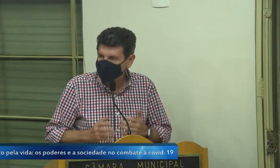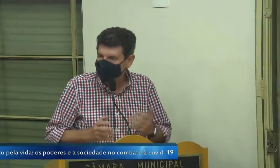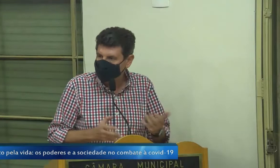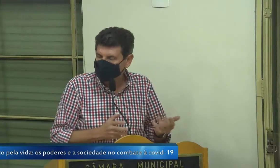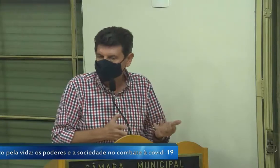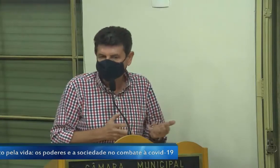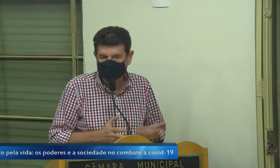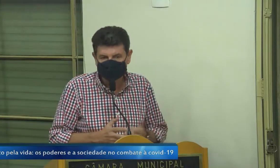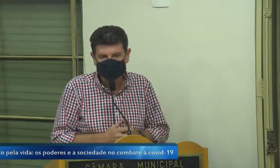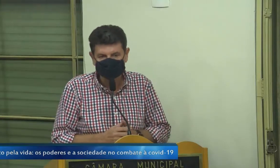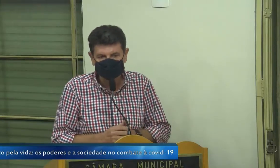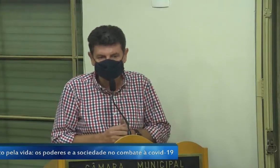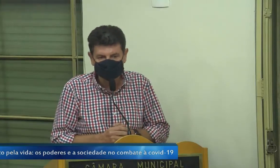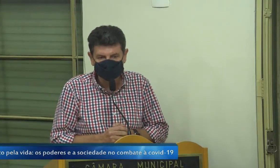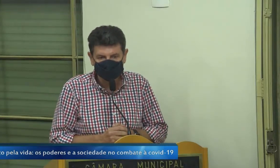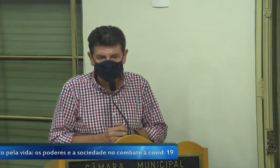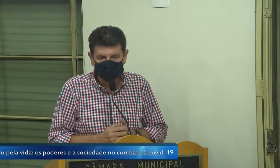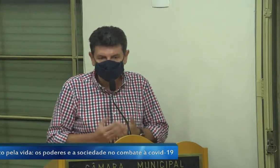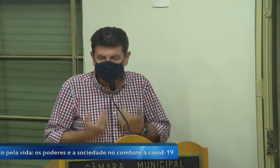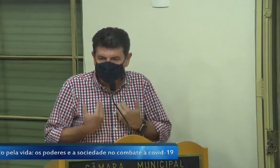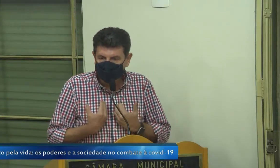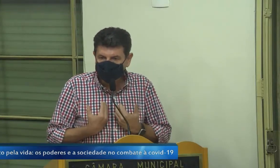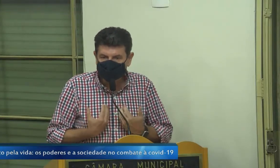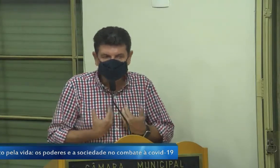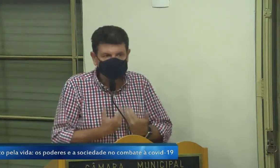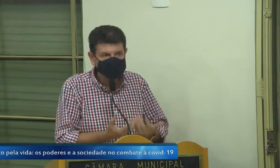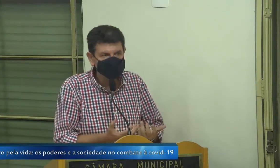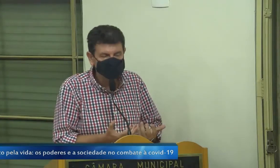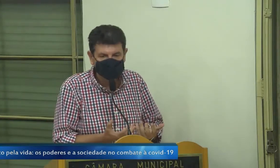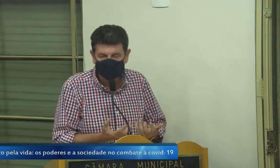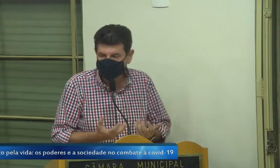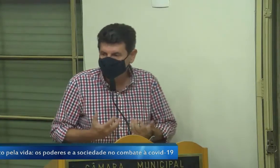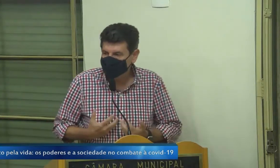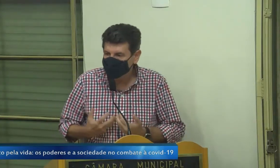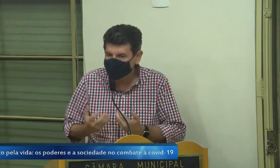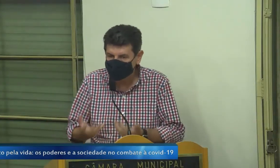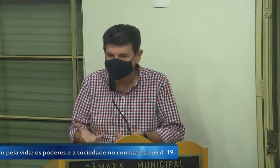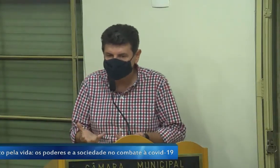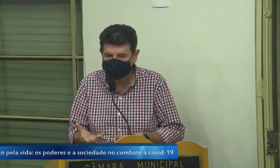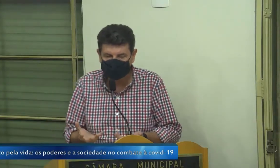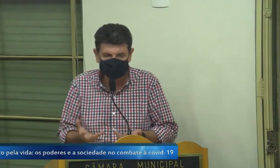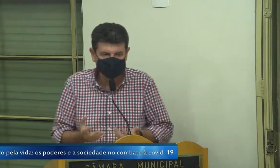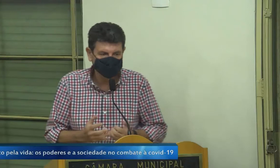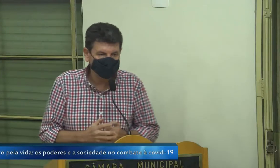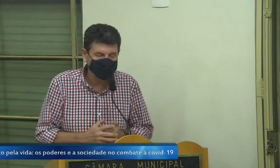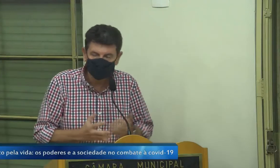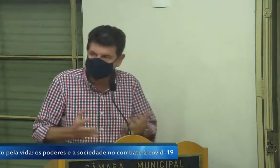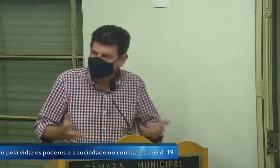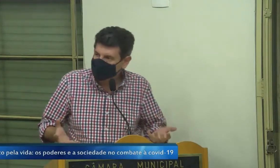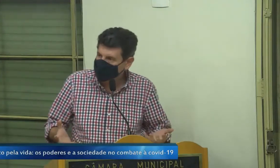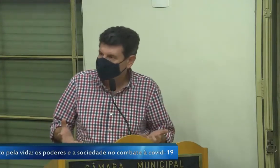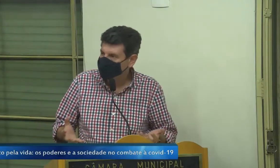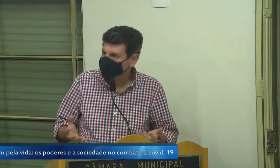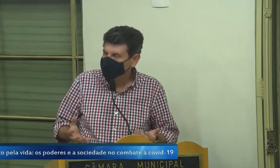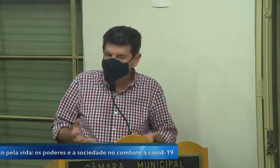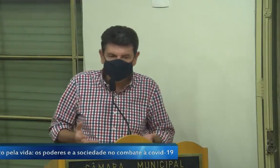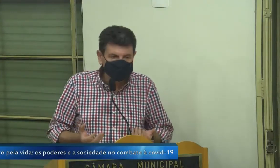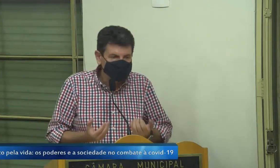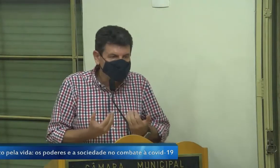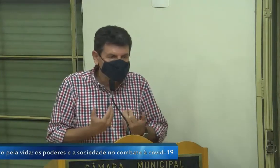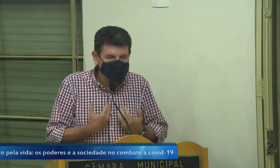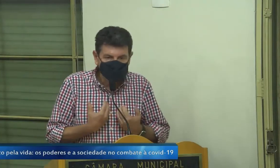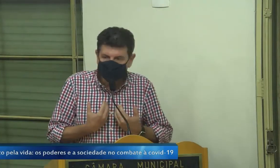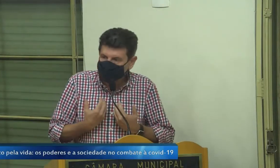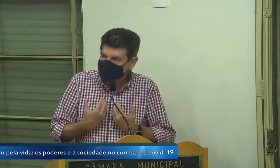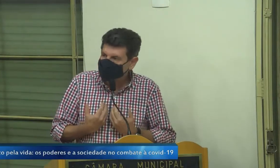descumprir algumas atividades restritas, não é porque ela vai ser multada, não é porque ela vai ser autuada, mas